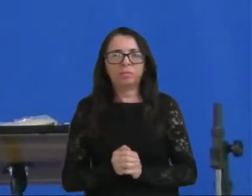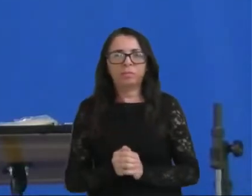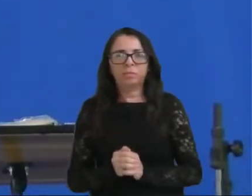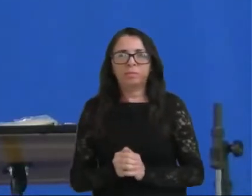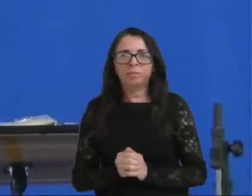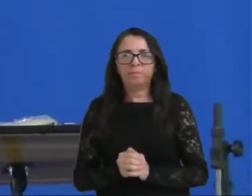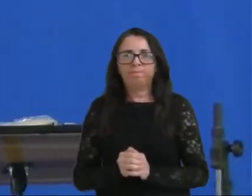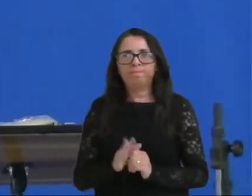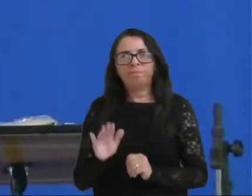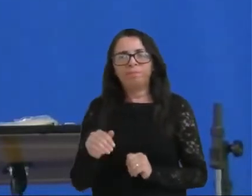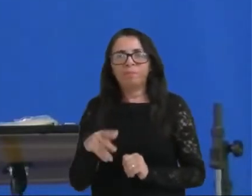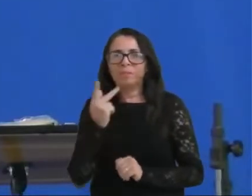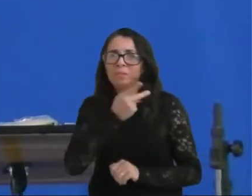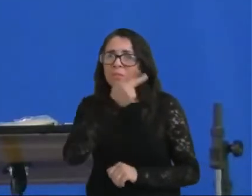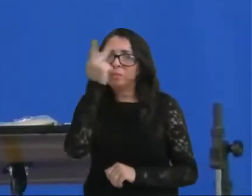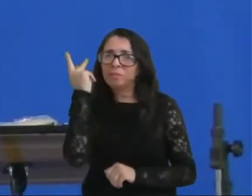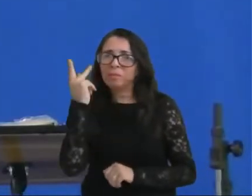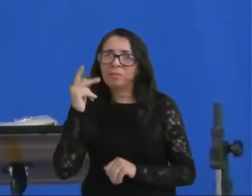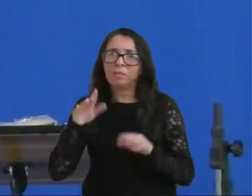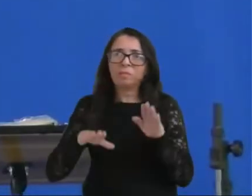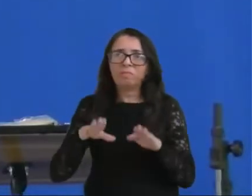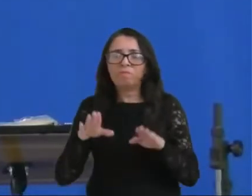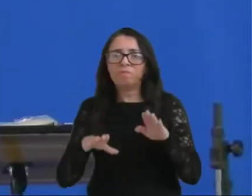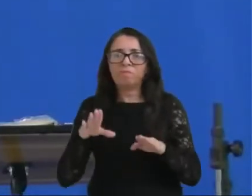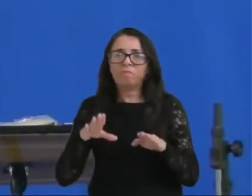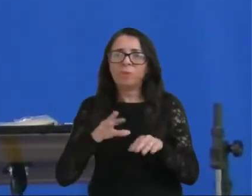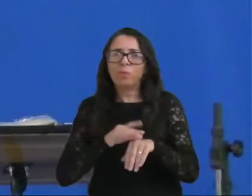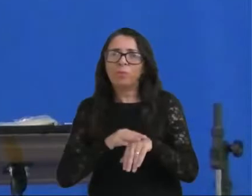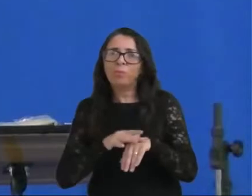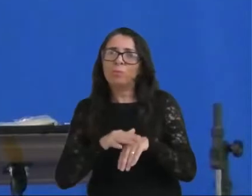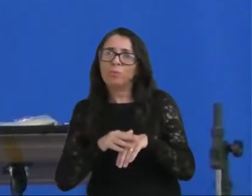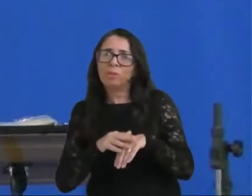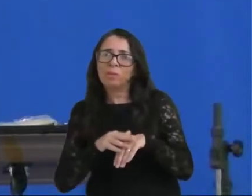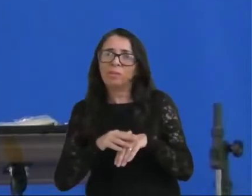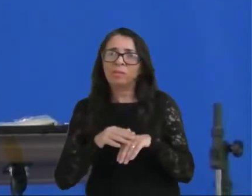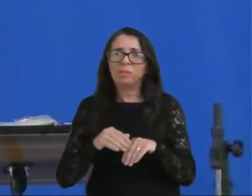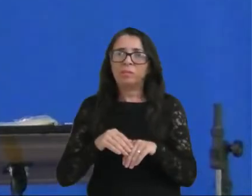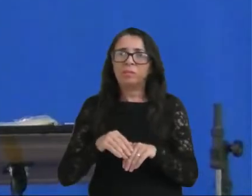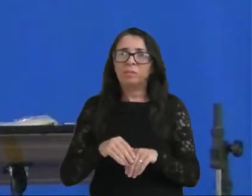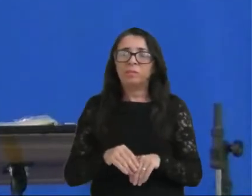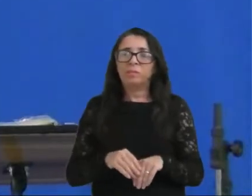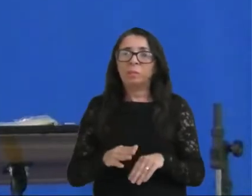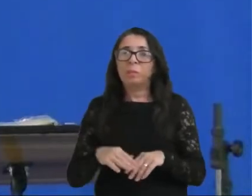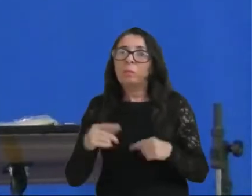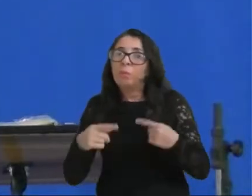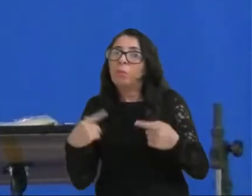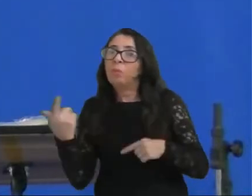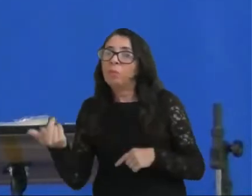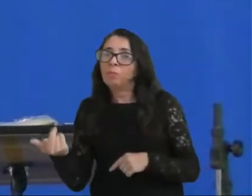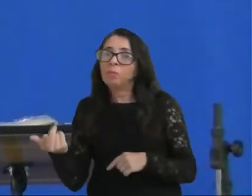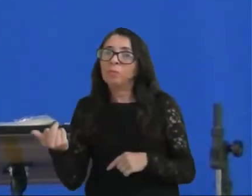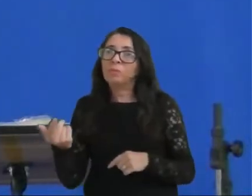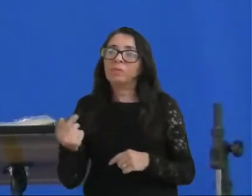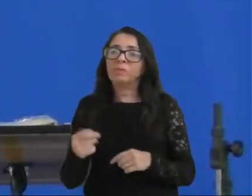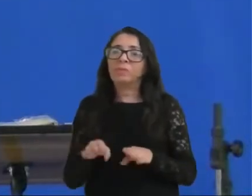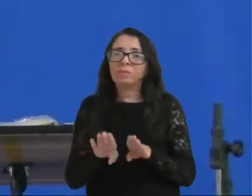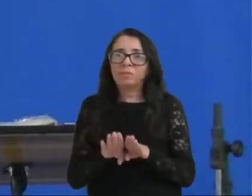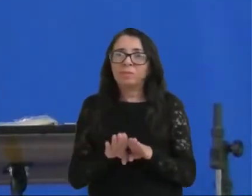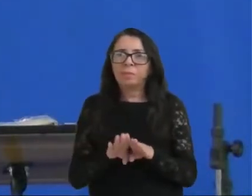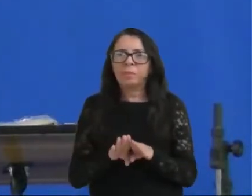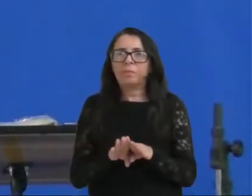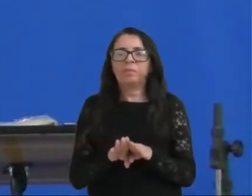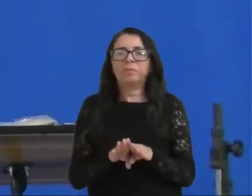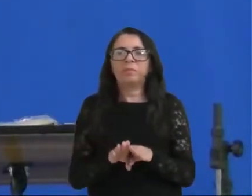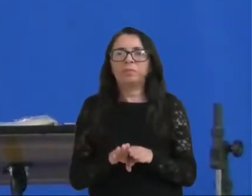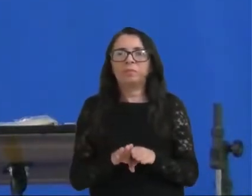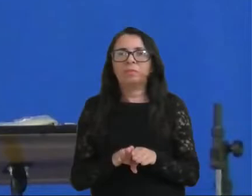não tenham enfrentado, algumas não têm enfrentado muitas dificuldades, mas temos algumas que estão internadas, e isso